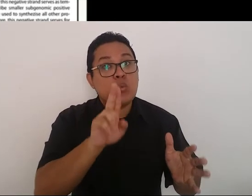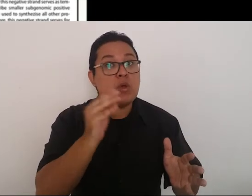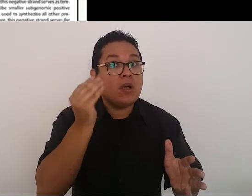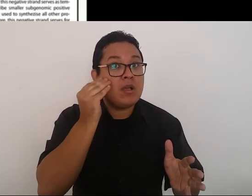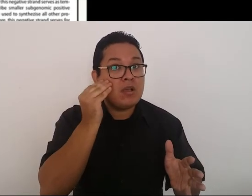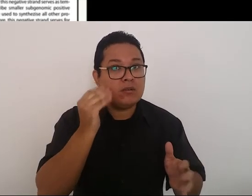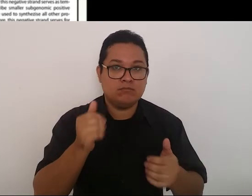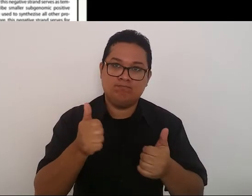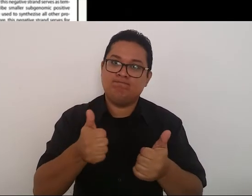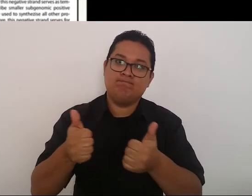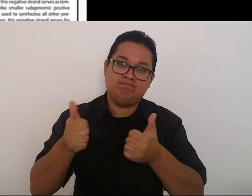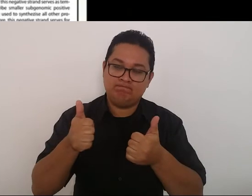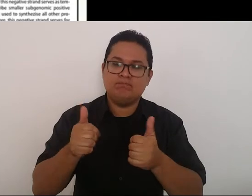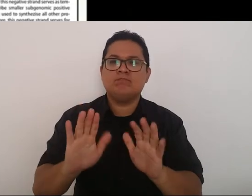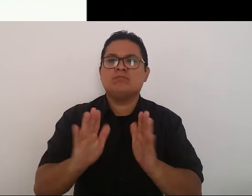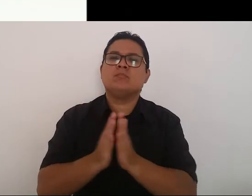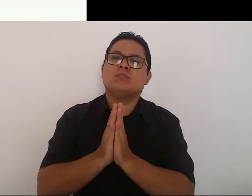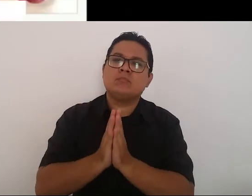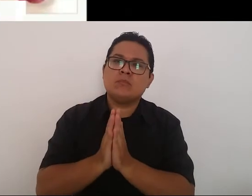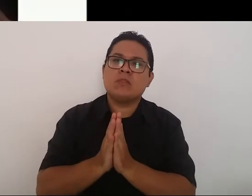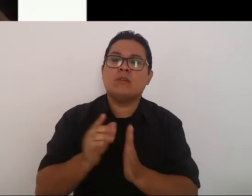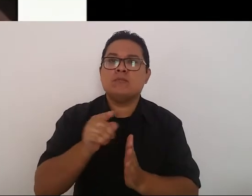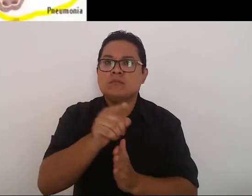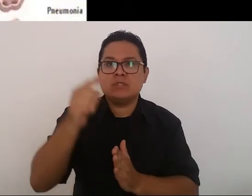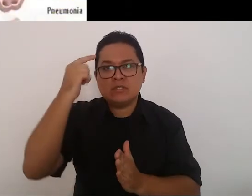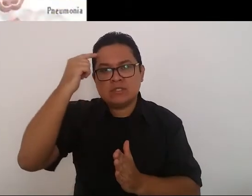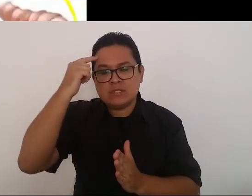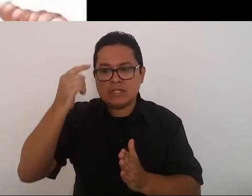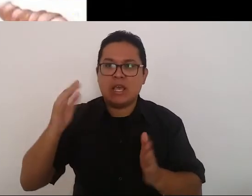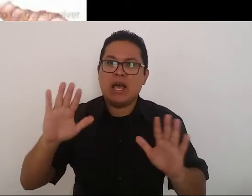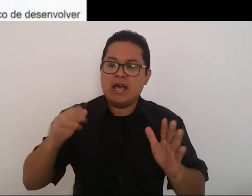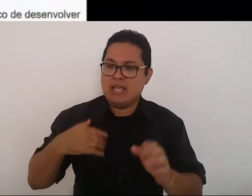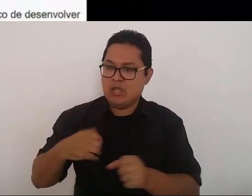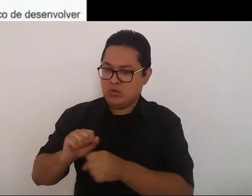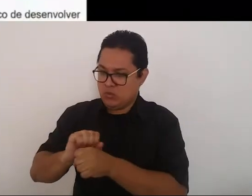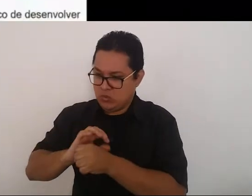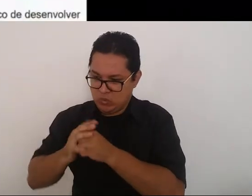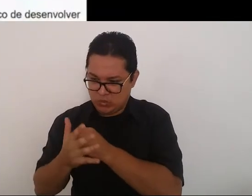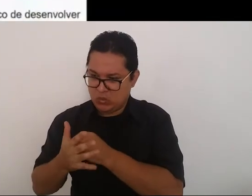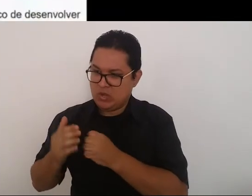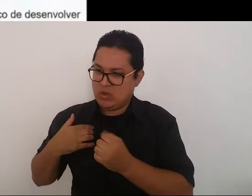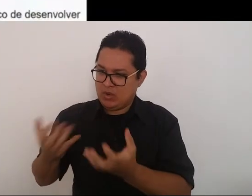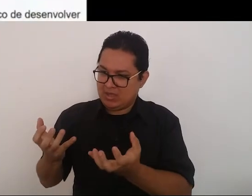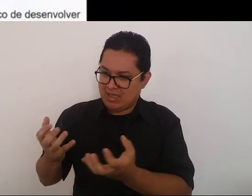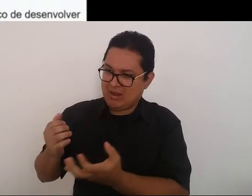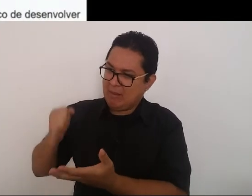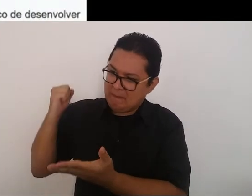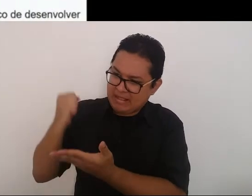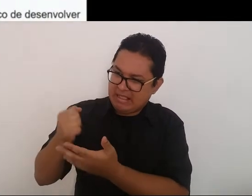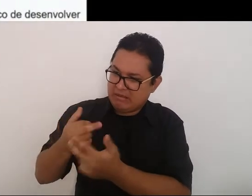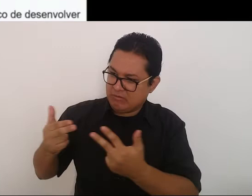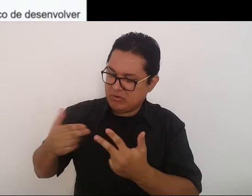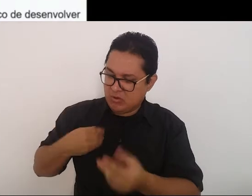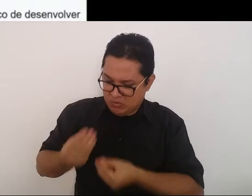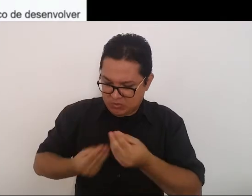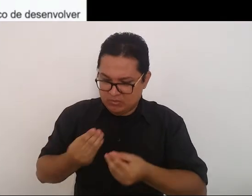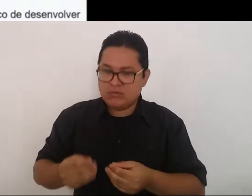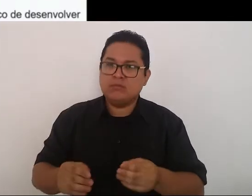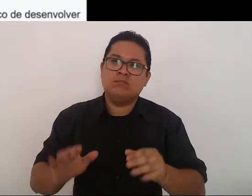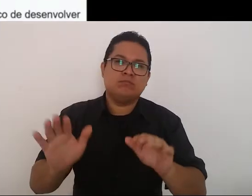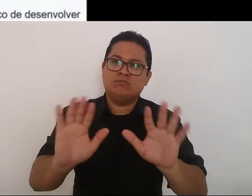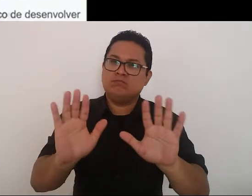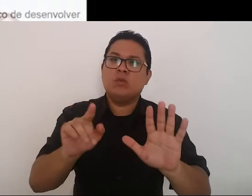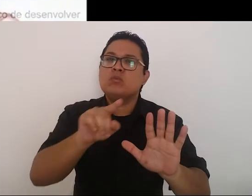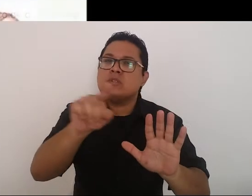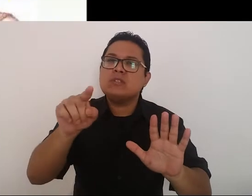poucos medicamentos contra vírus. Então, por favor, pessoal, o tratamento que nós temos é esse aqui. Quem quiser dar uma pausa, dar uma